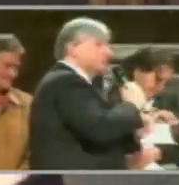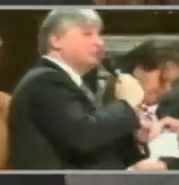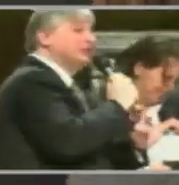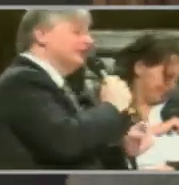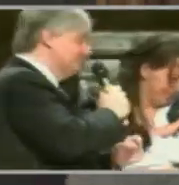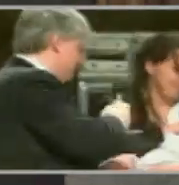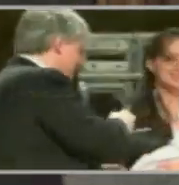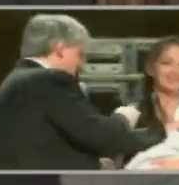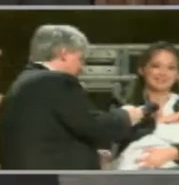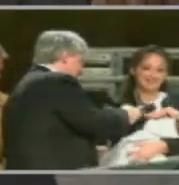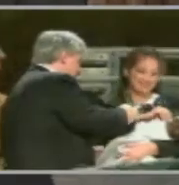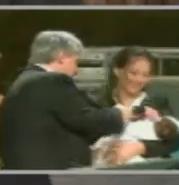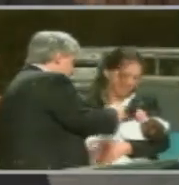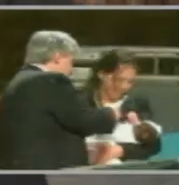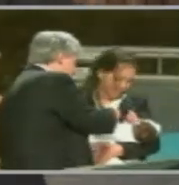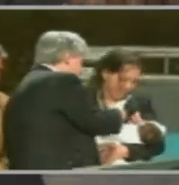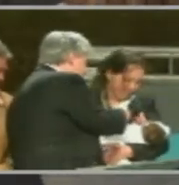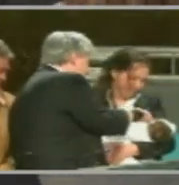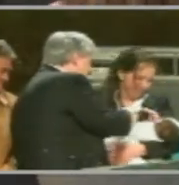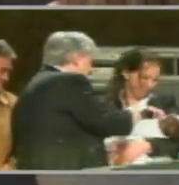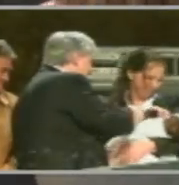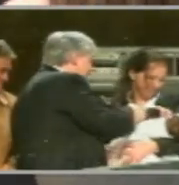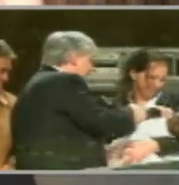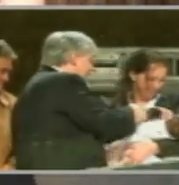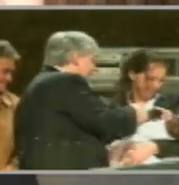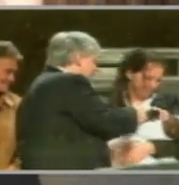De opinião.